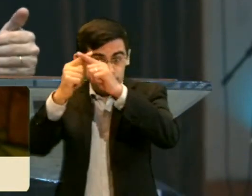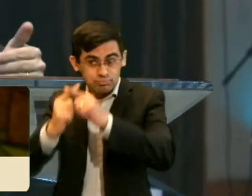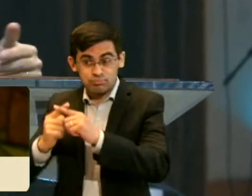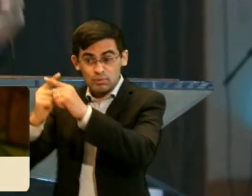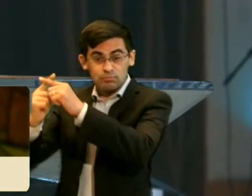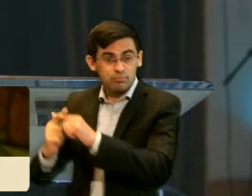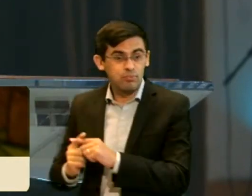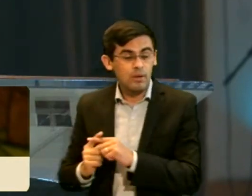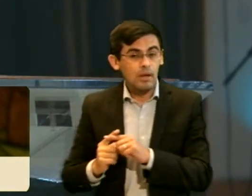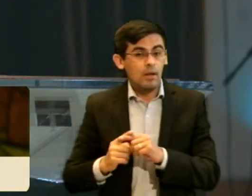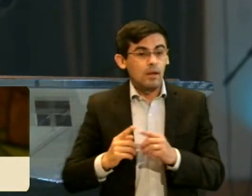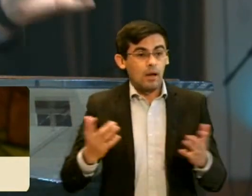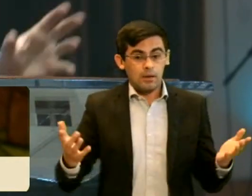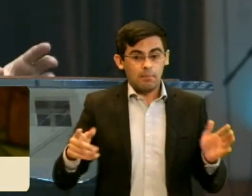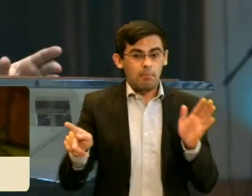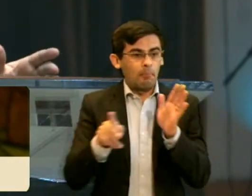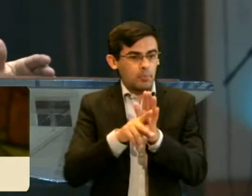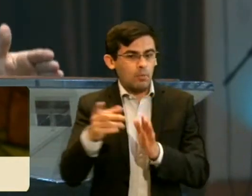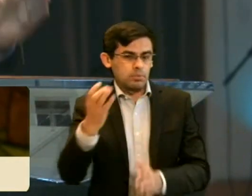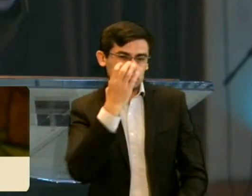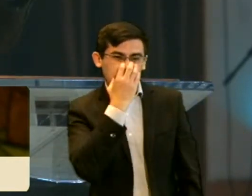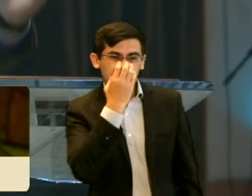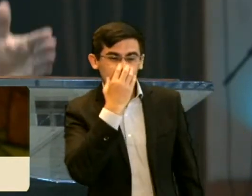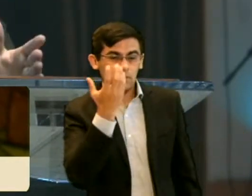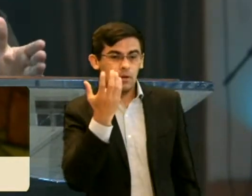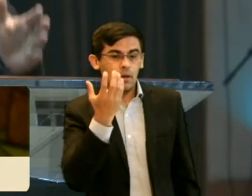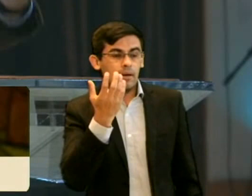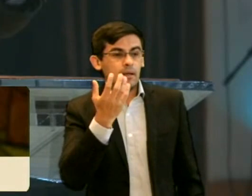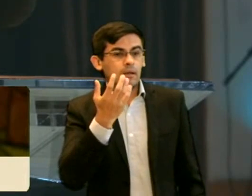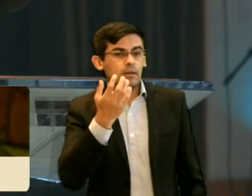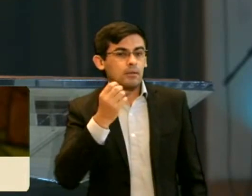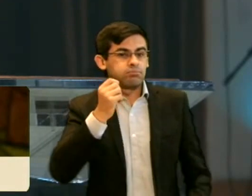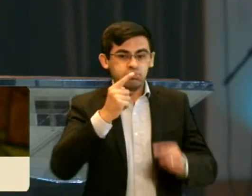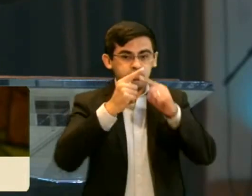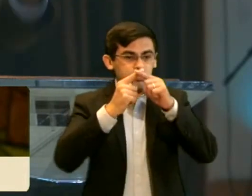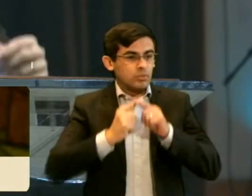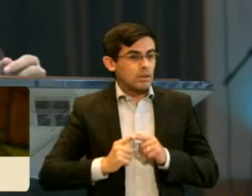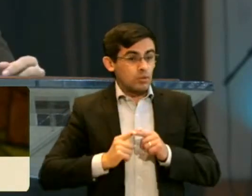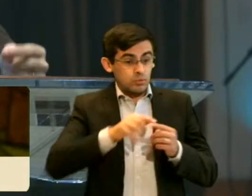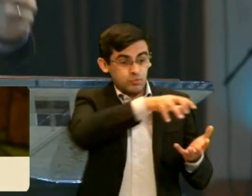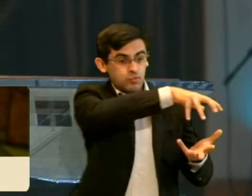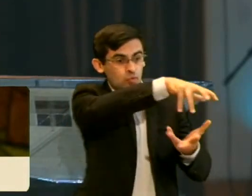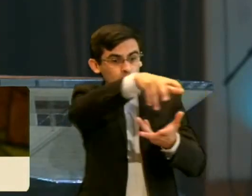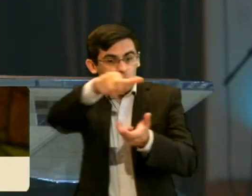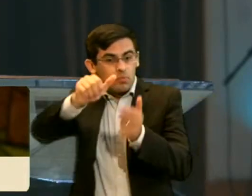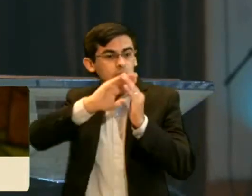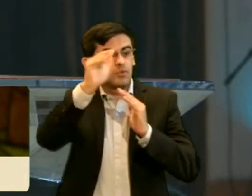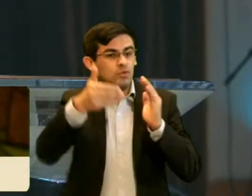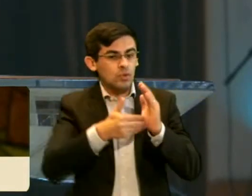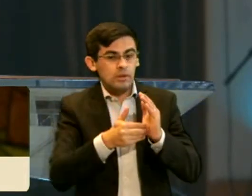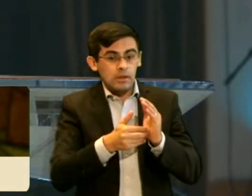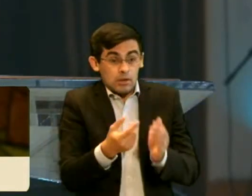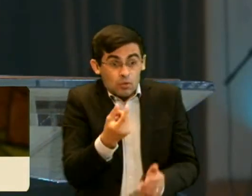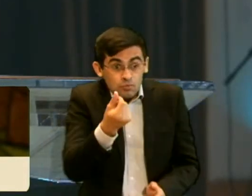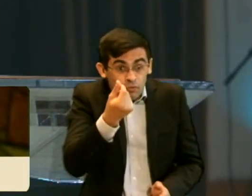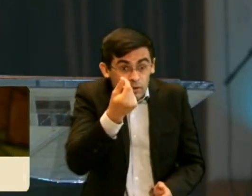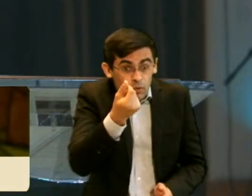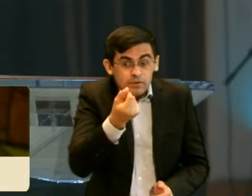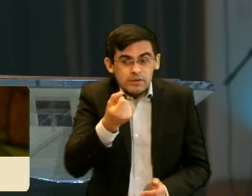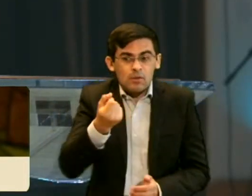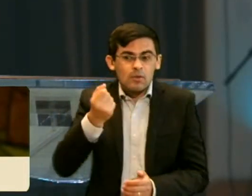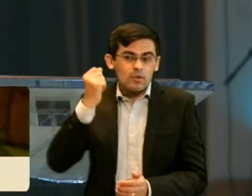ganhou o prêmio na categoria lá que ele competia, o prêmio de campeão mundial. E com os valores que